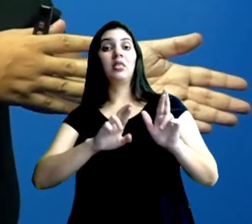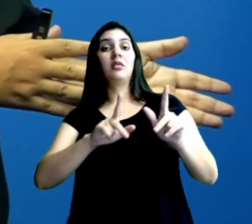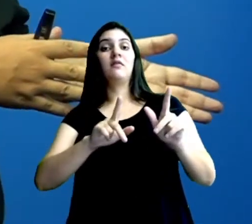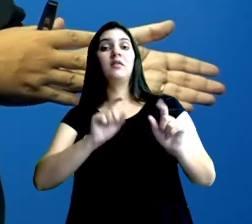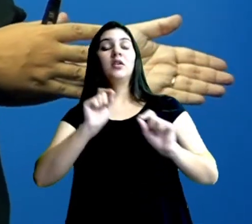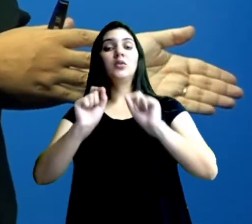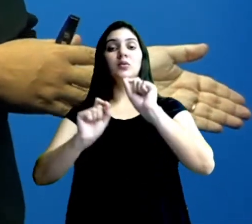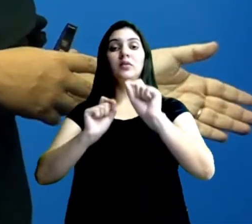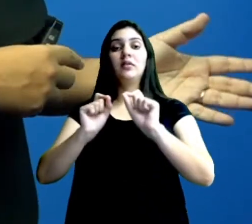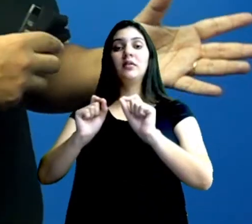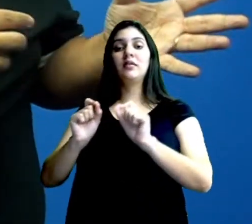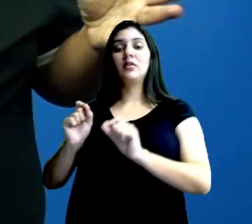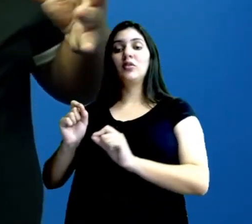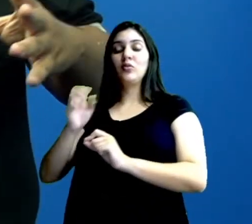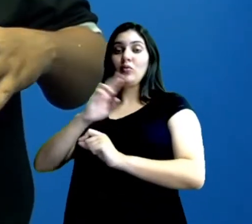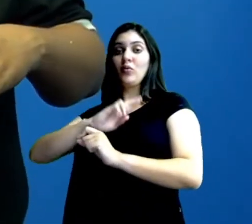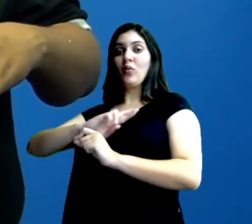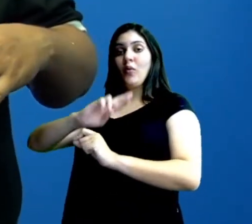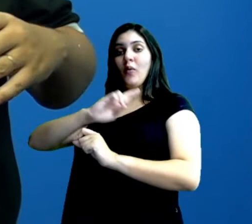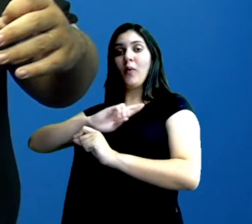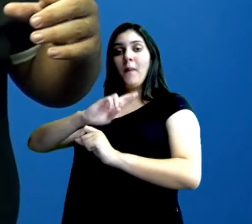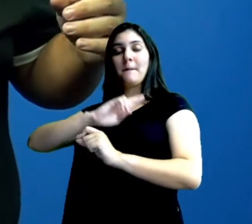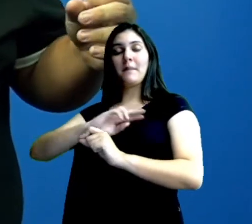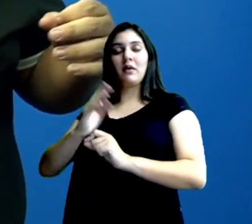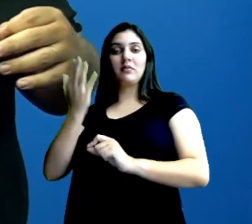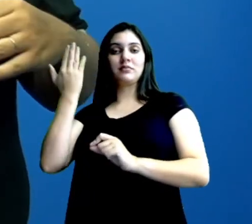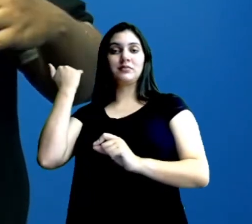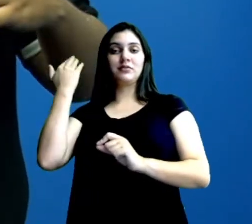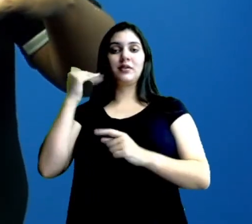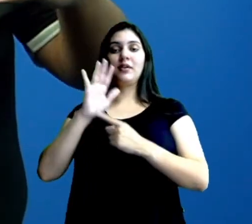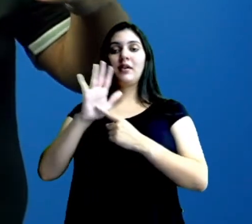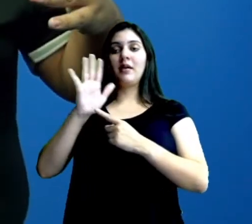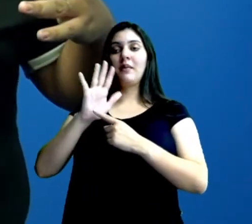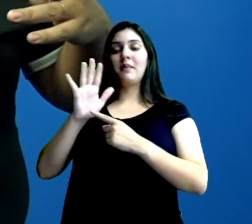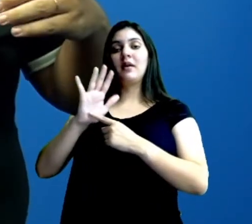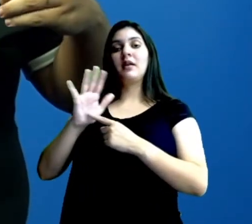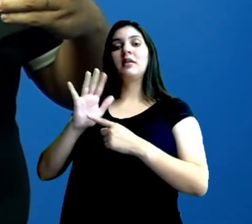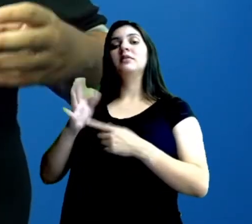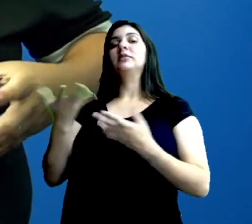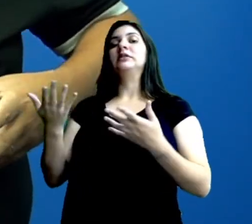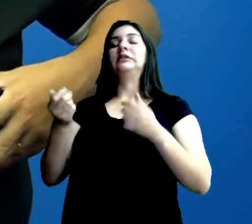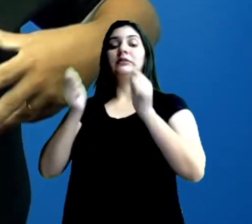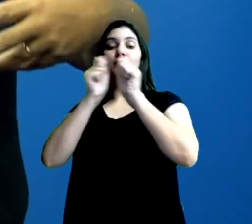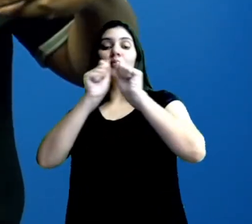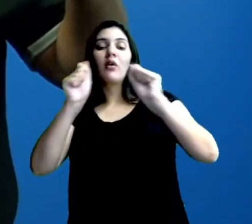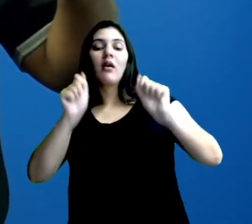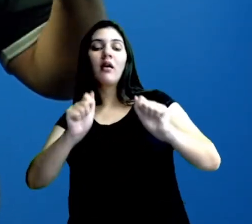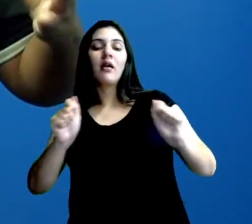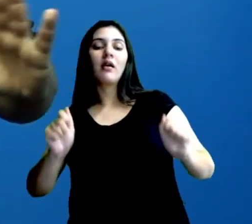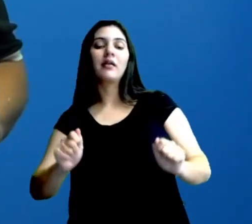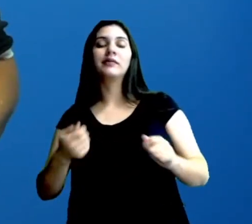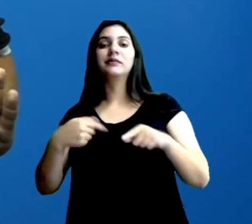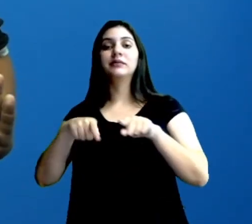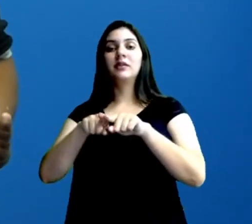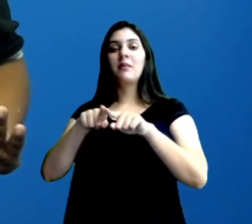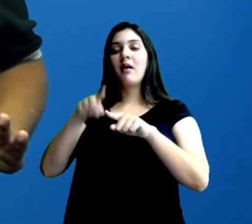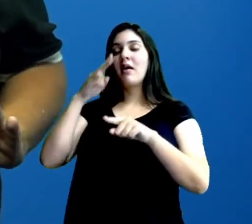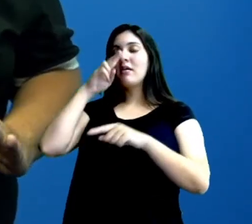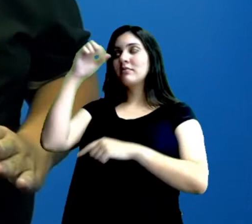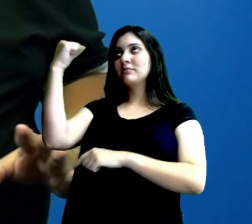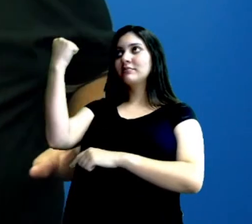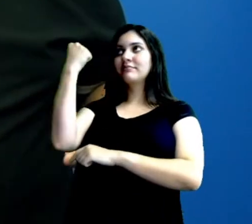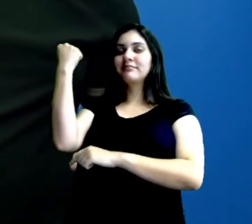diferente dos romances medievais, que apresentam uma forma artística, né? O heroísmo, aqui